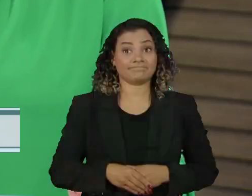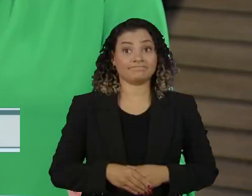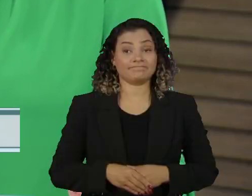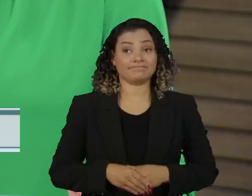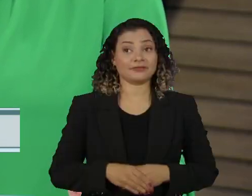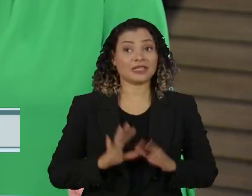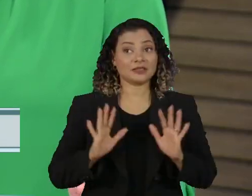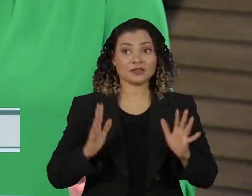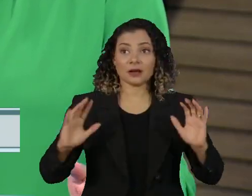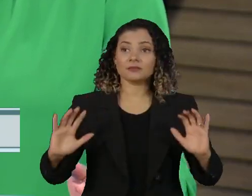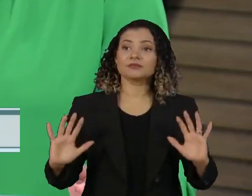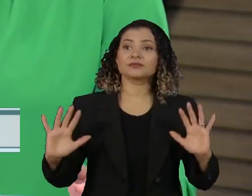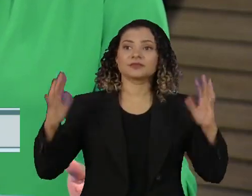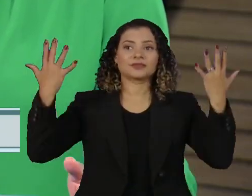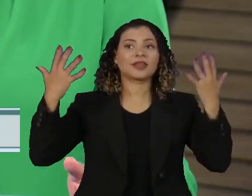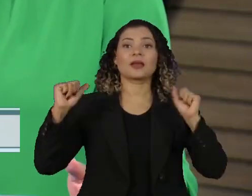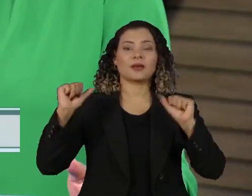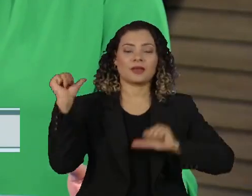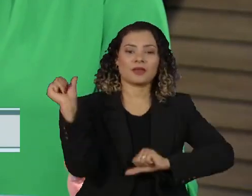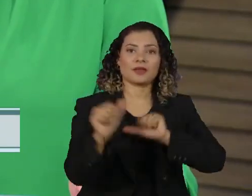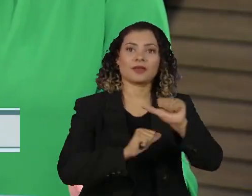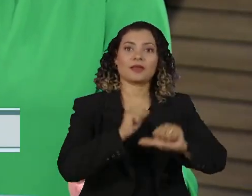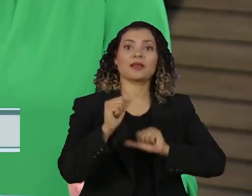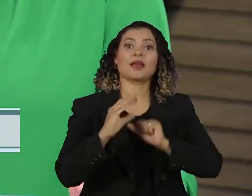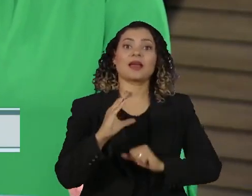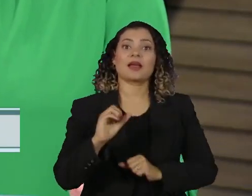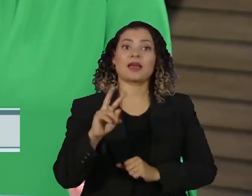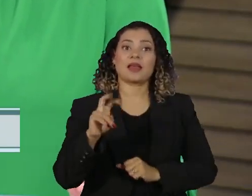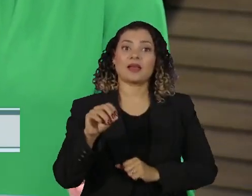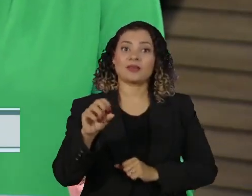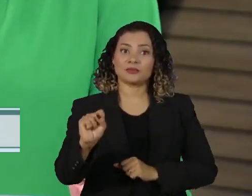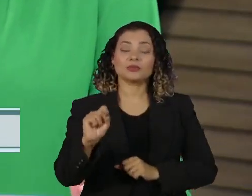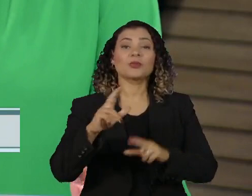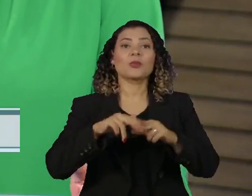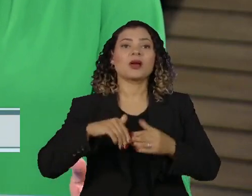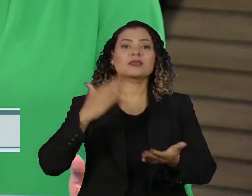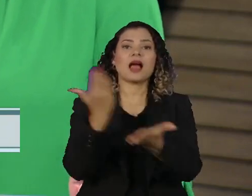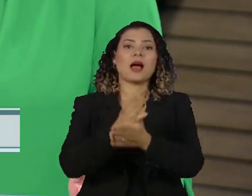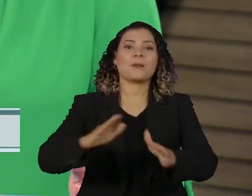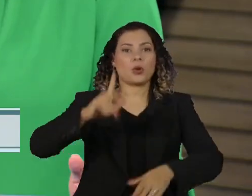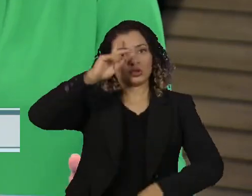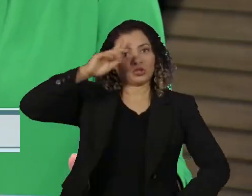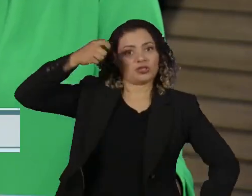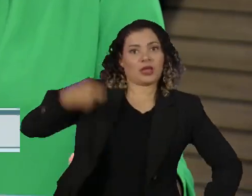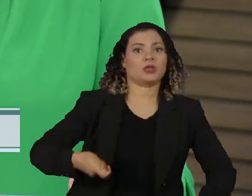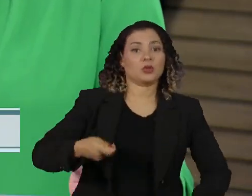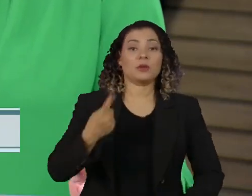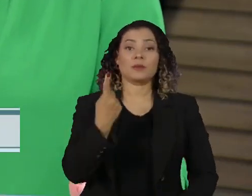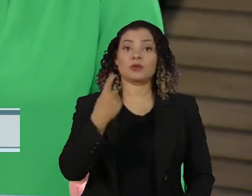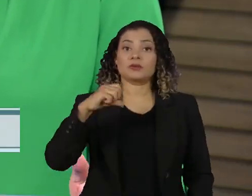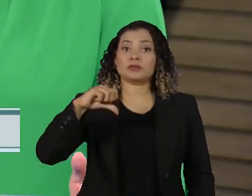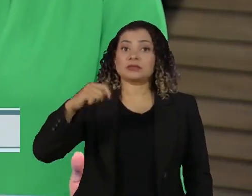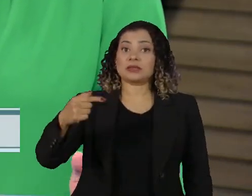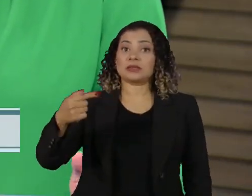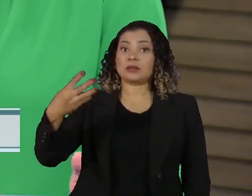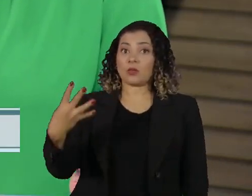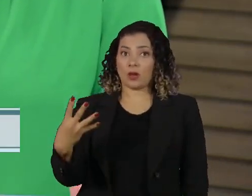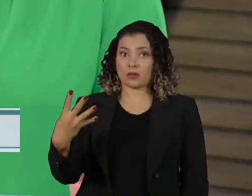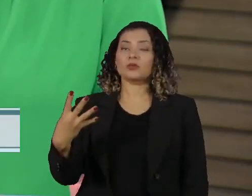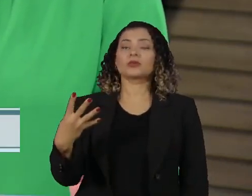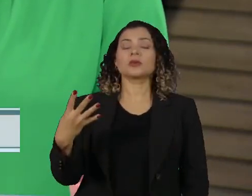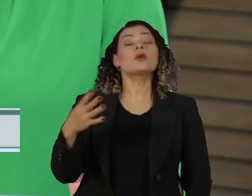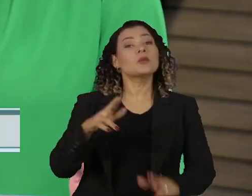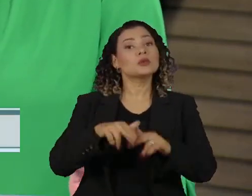Na celebração da Revolução dos Cravos, que pôs fim à ditadura salazarista em 1974, o presidente